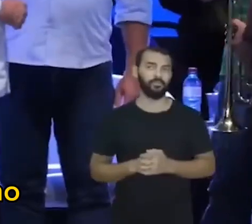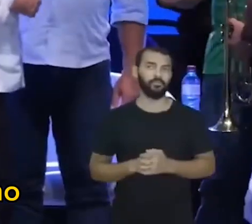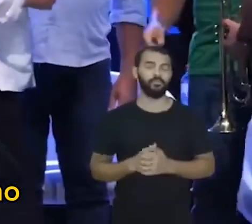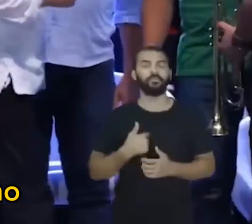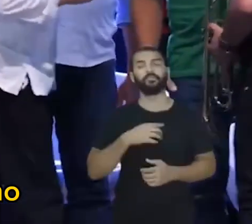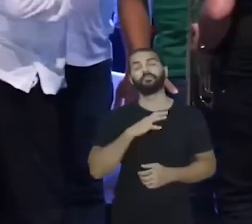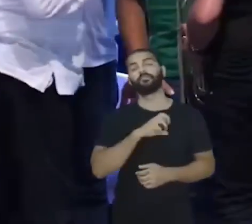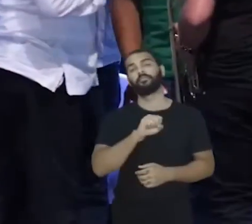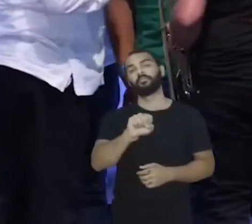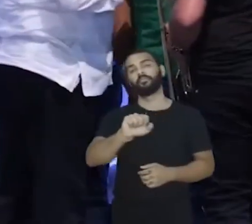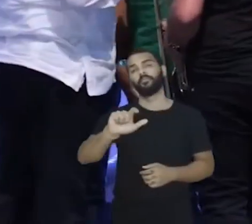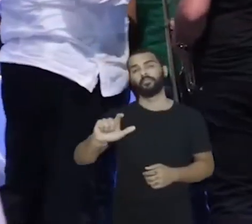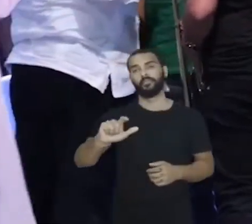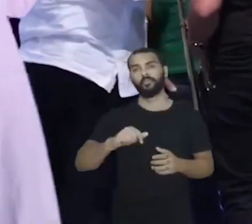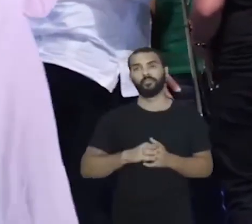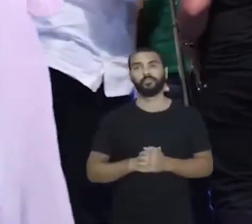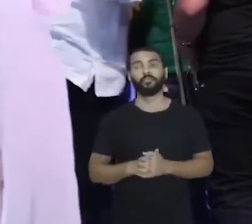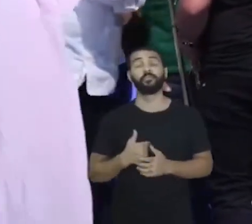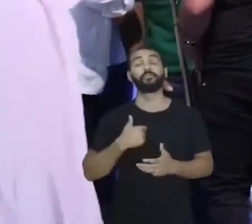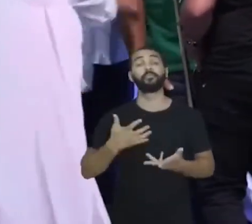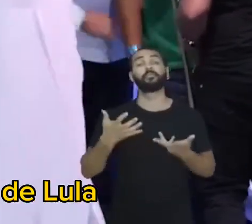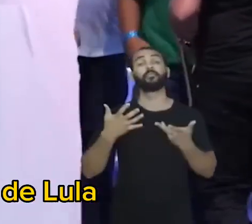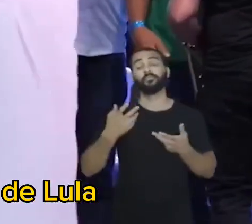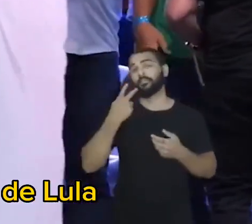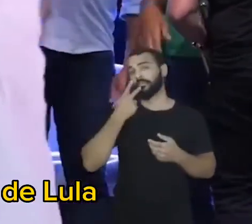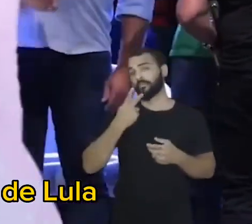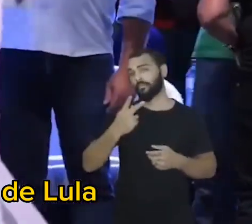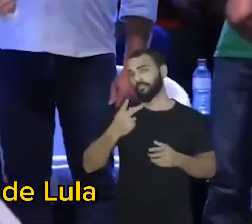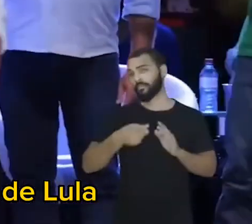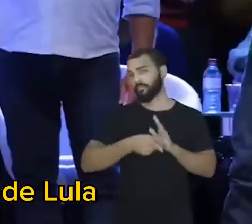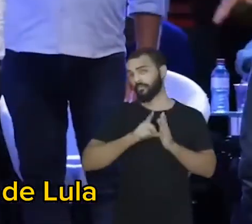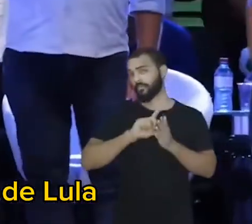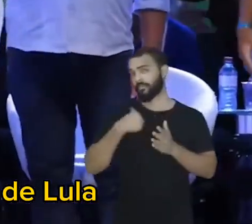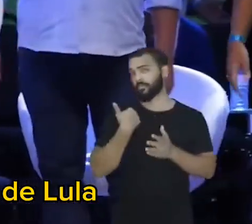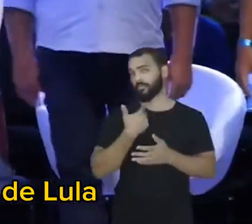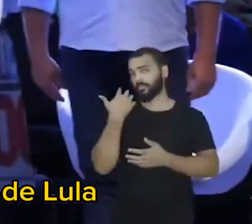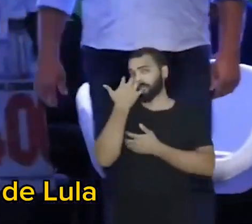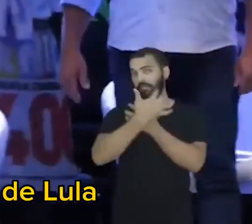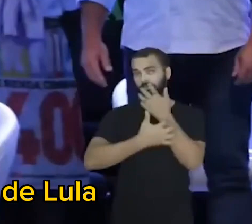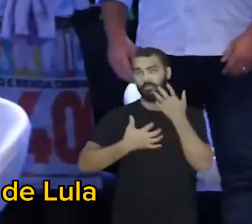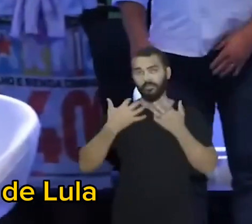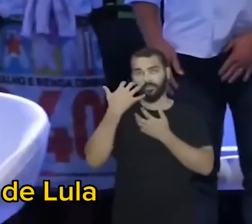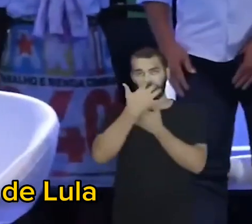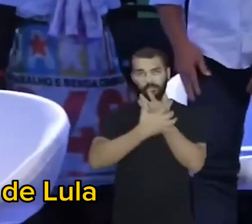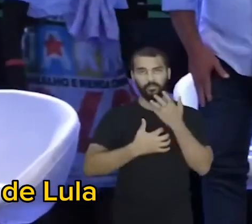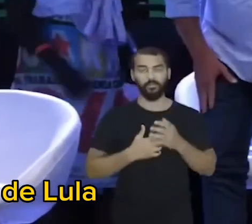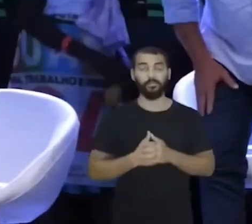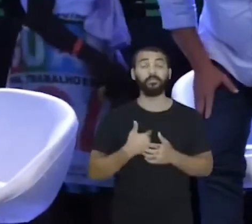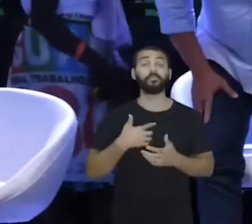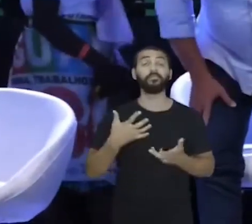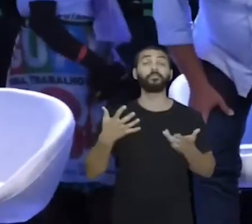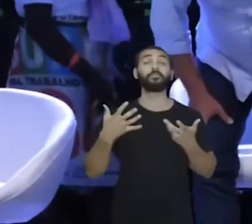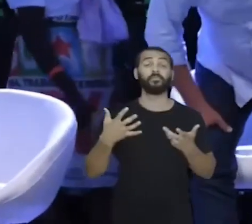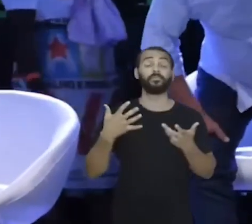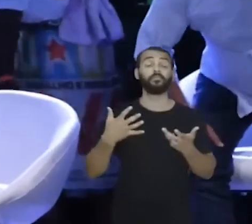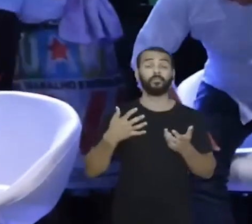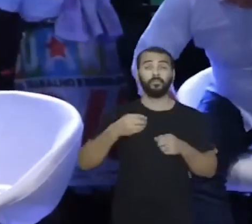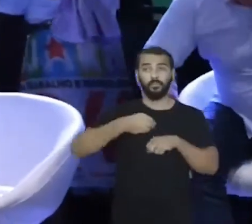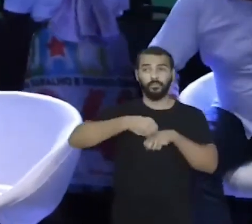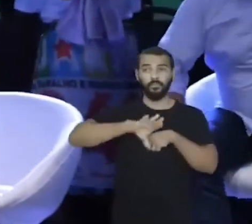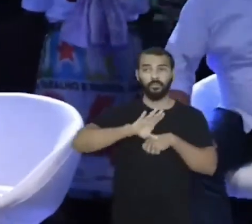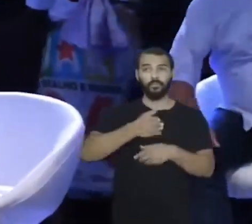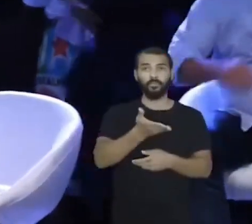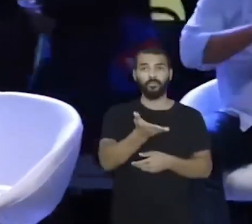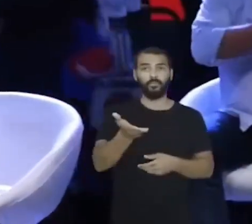problema para um governo em entraves na articulação política. E a crítica vem justamente de velhos amigos de Lula, ministros e líderes